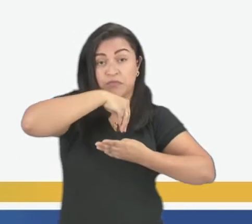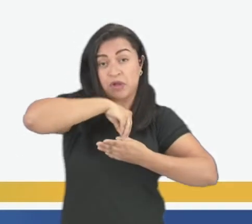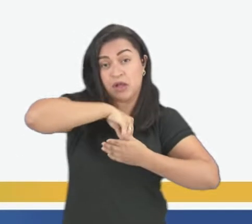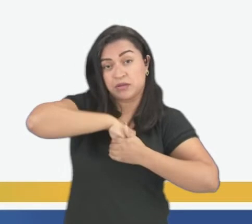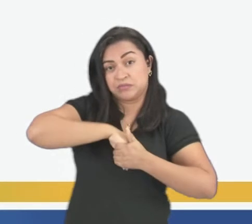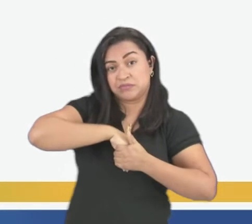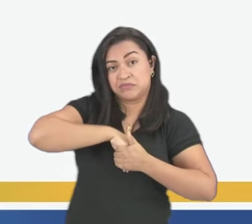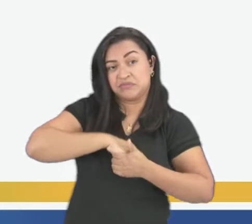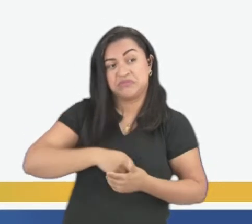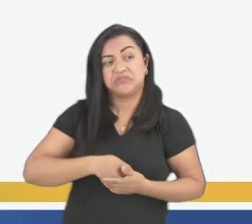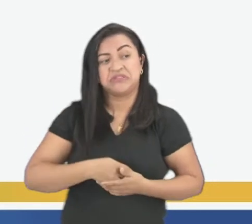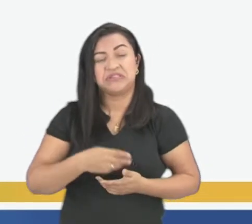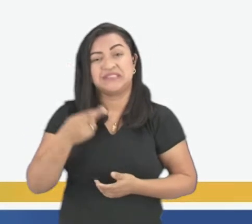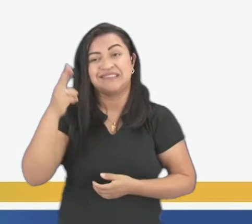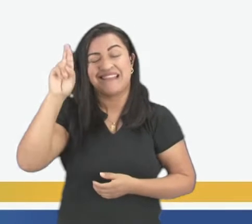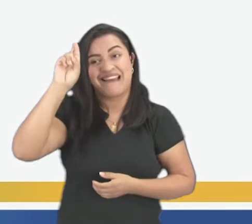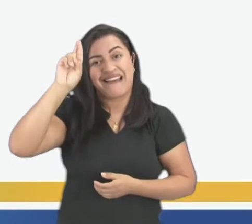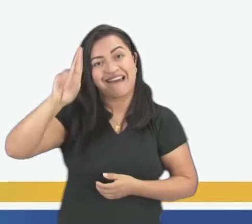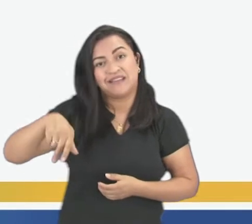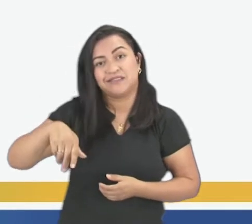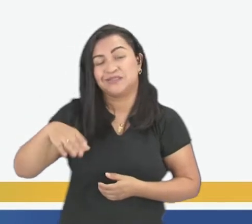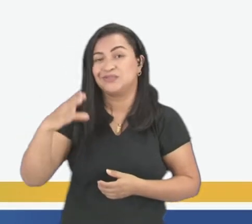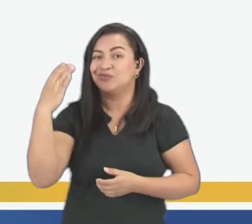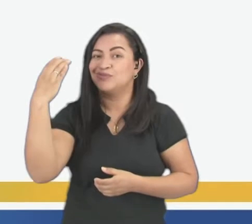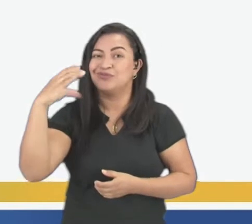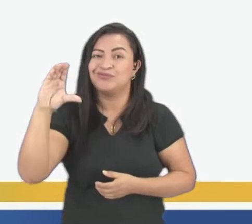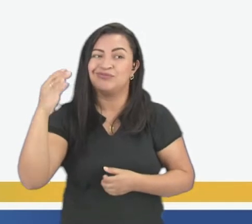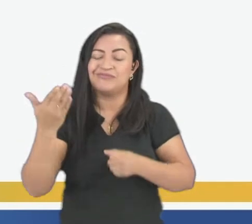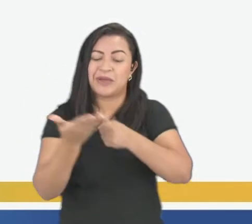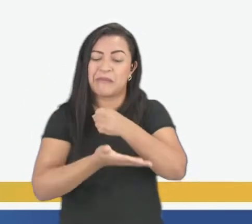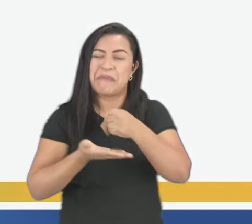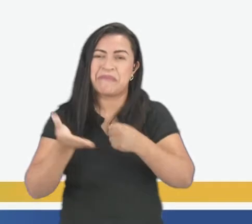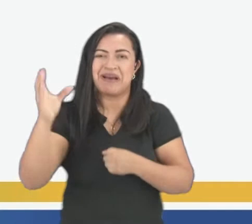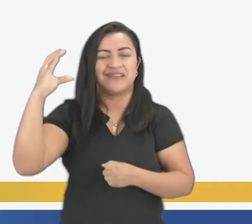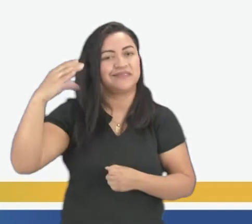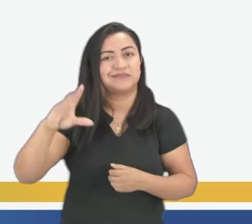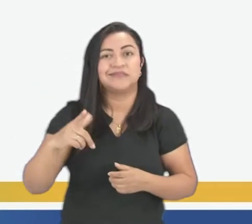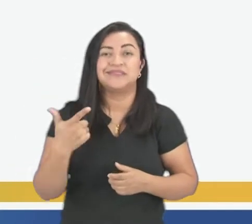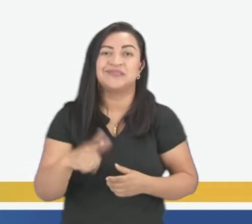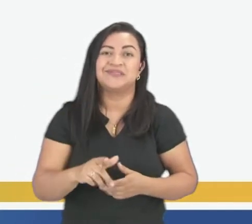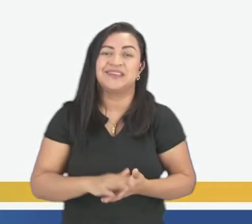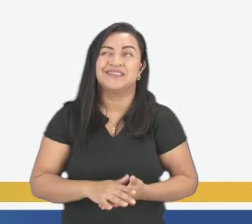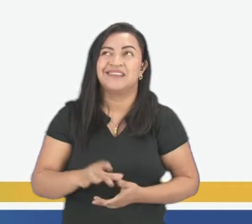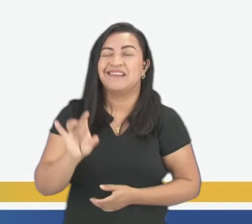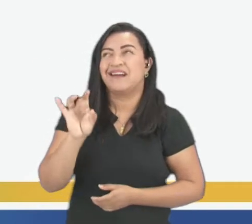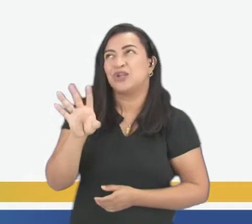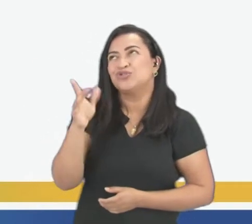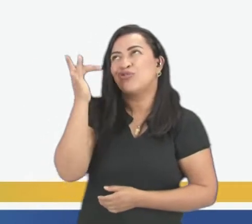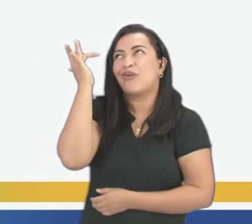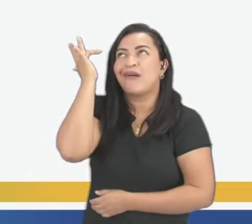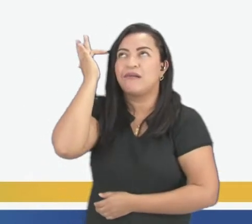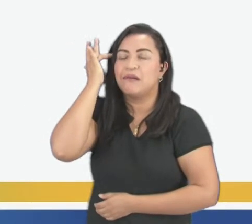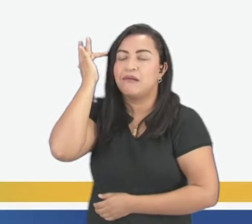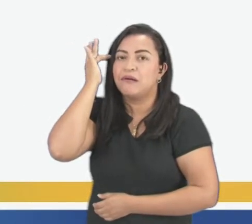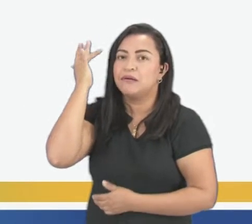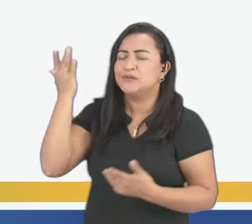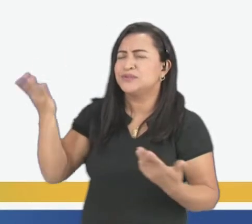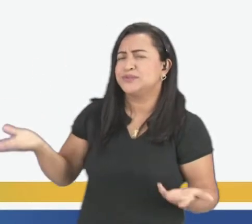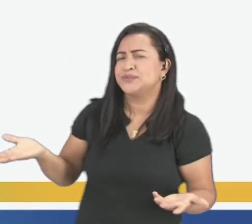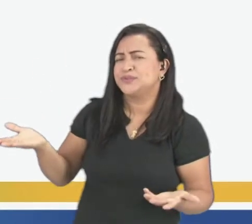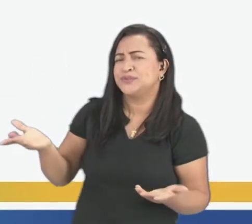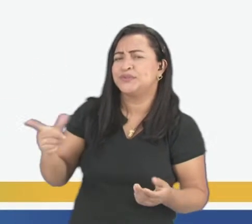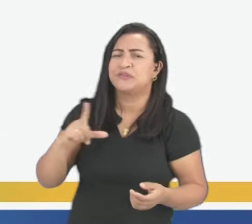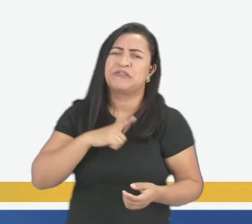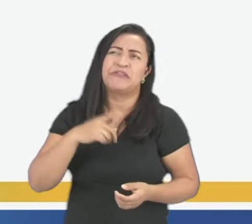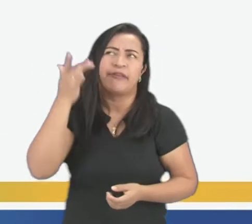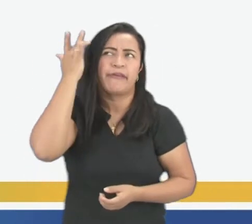na razão, que não é baseado na ciência, pode ser um machismo. Então muita gente diz, o cidadão acha que tem a razão